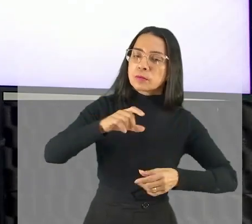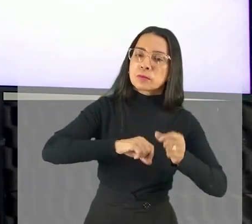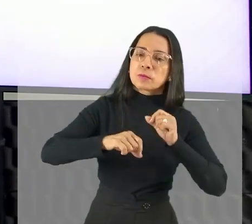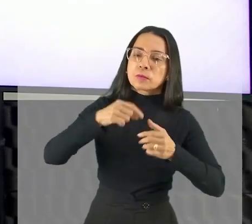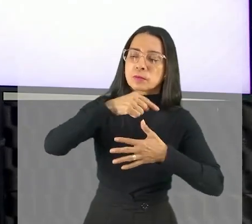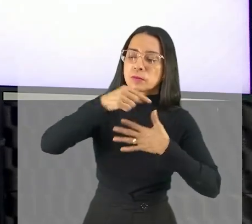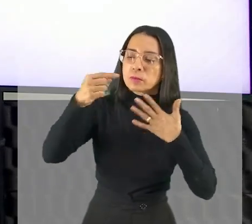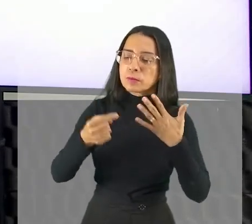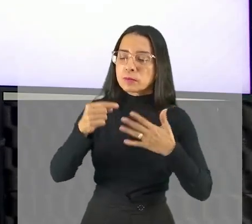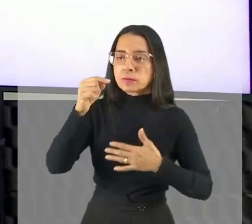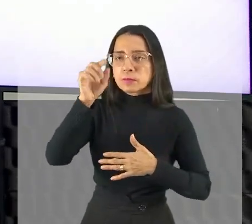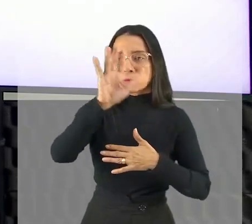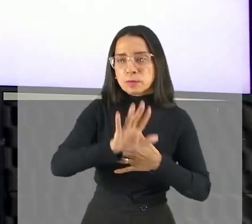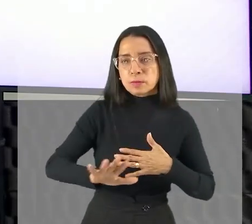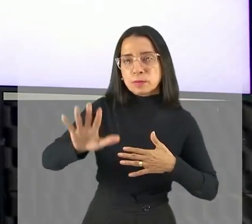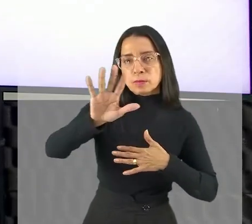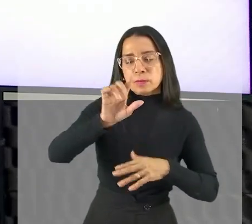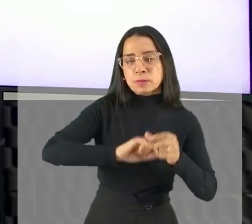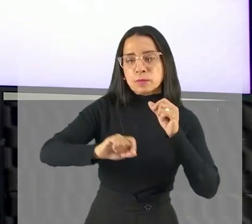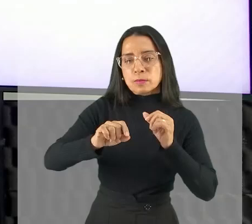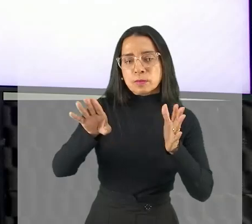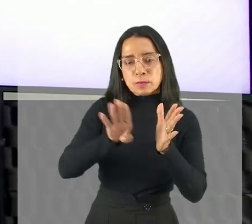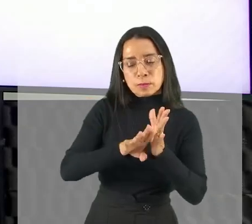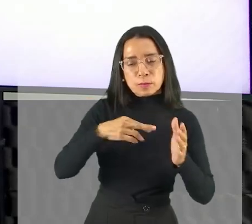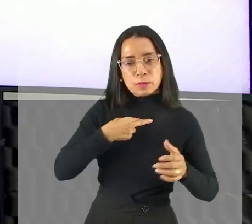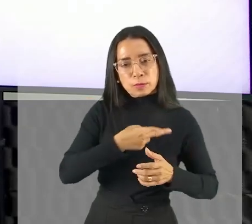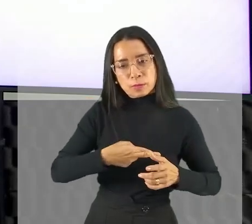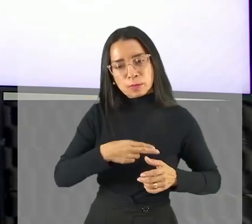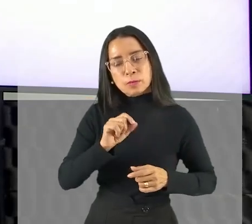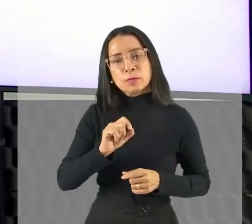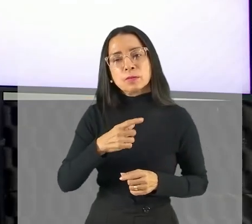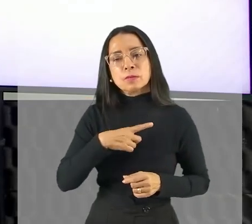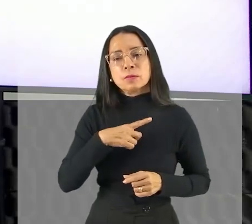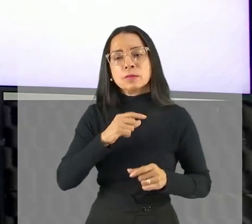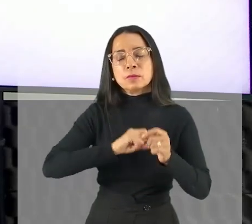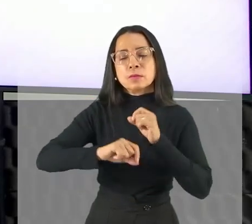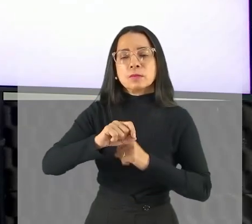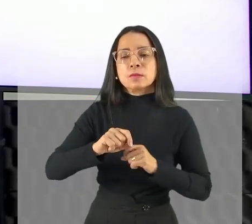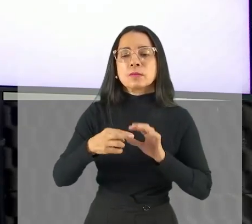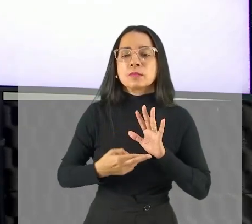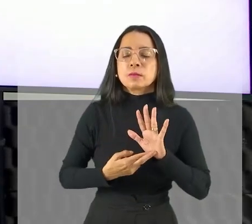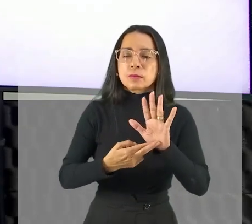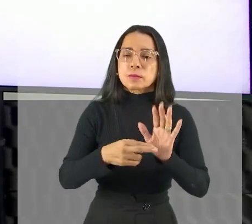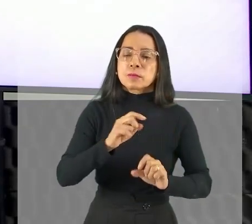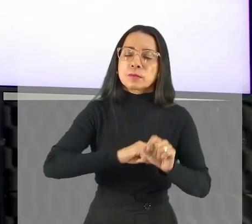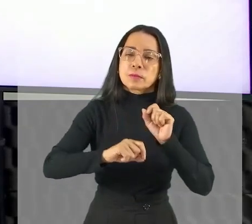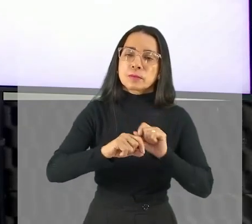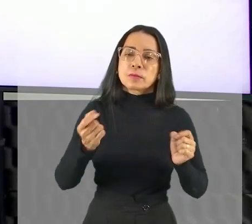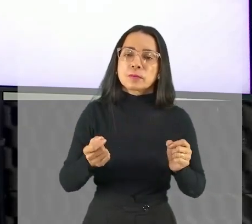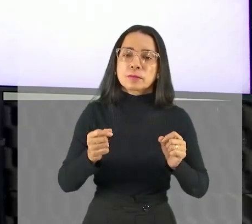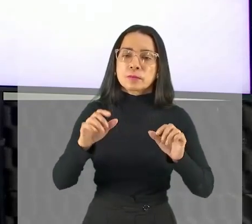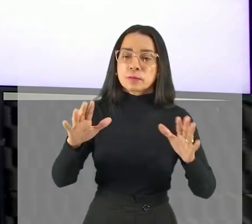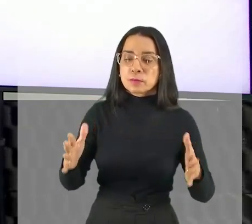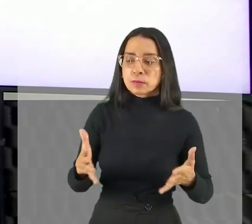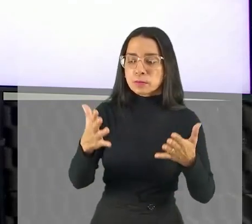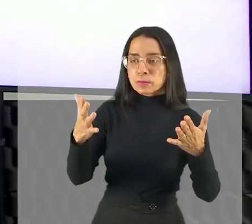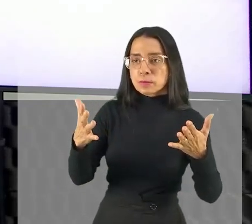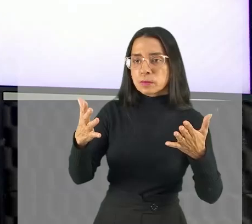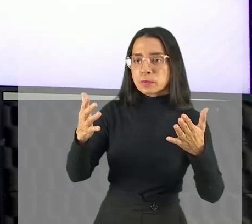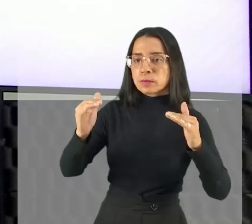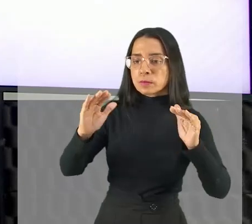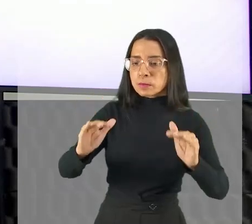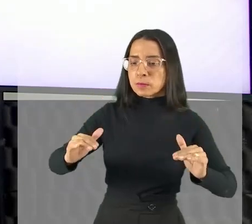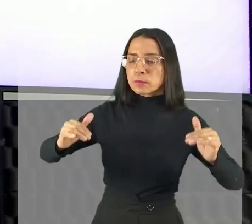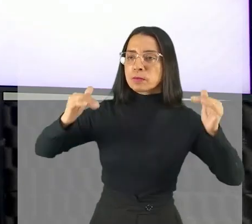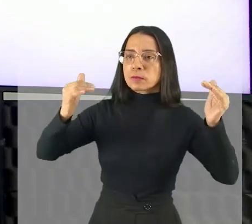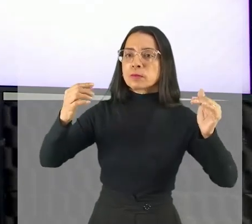no romantismo, aí sim a gente vai ter aquilo representando a exaltação do que é nosso. E aí a gente traz